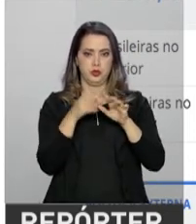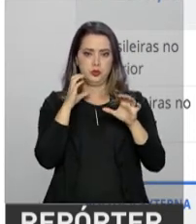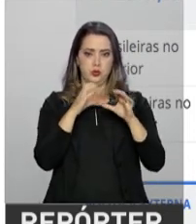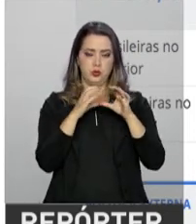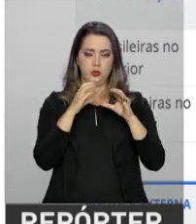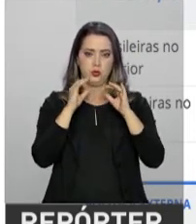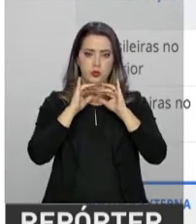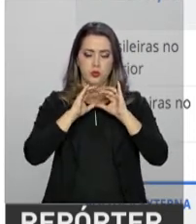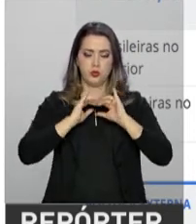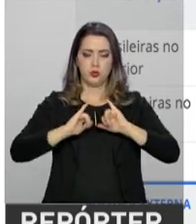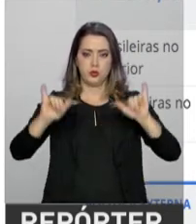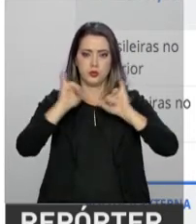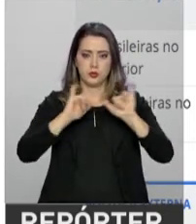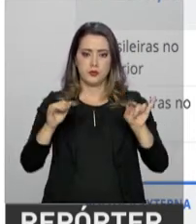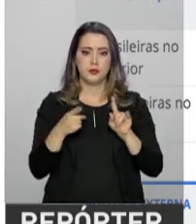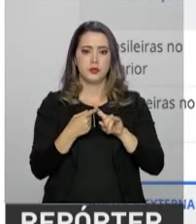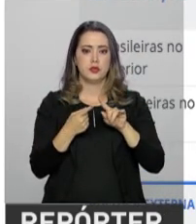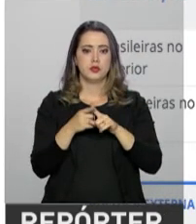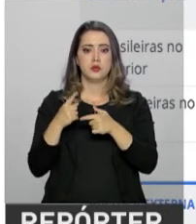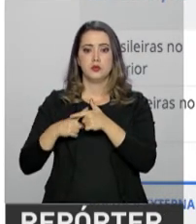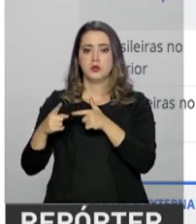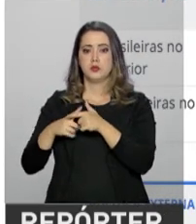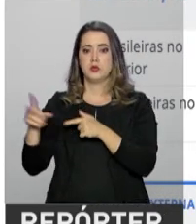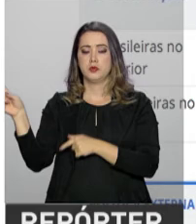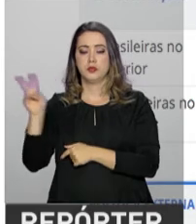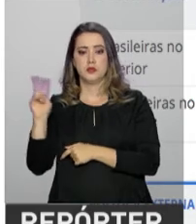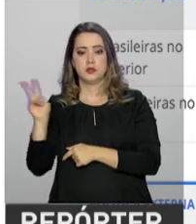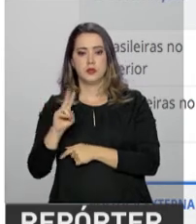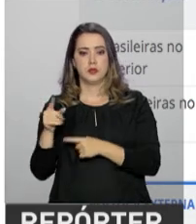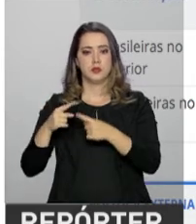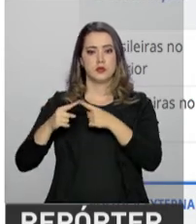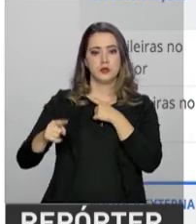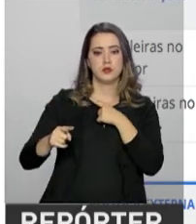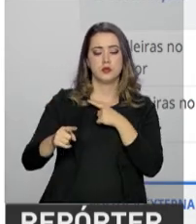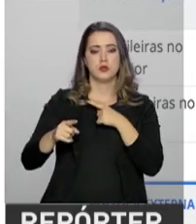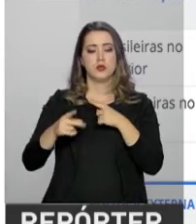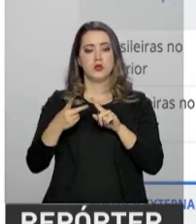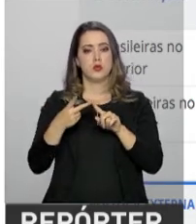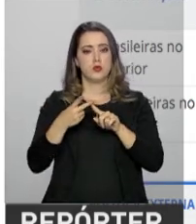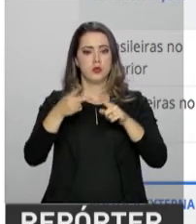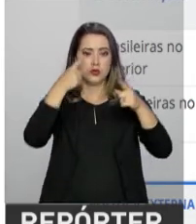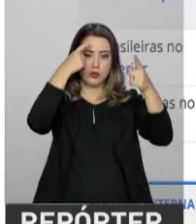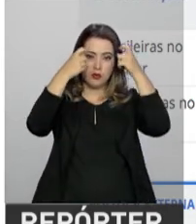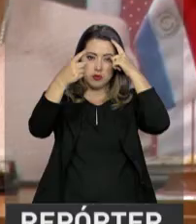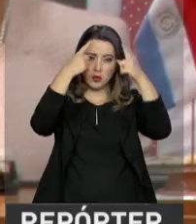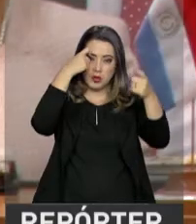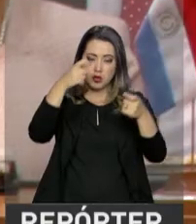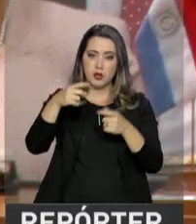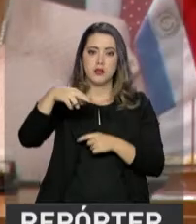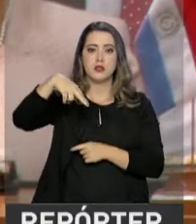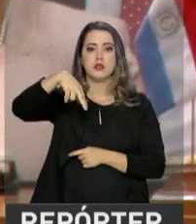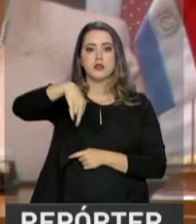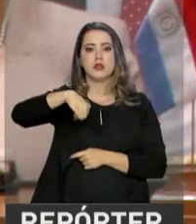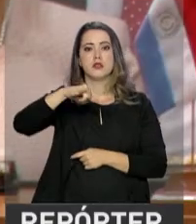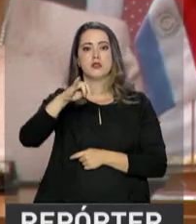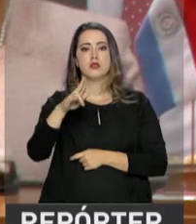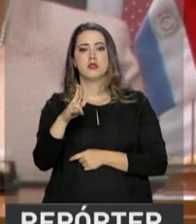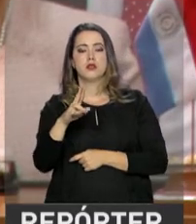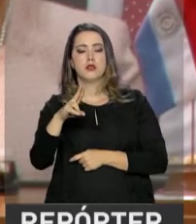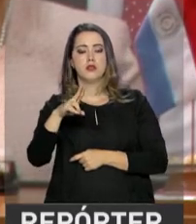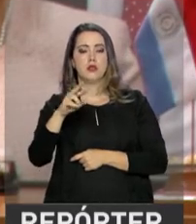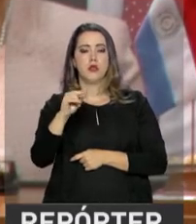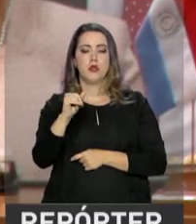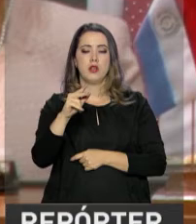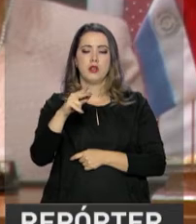humanitária que afeta os venezuelanos e outro condenando o uso de violência e conflitos na nicarágua ao final da cúpula o